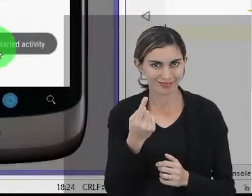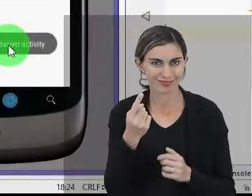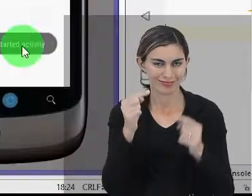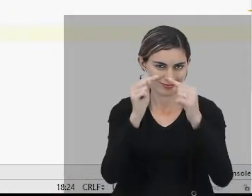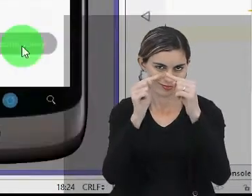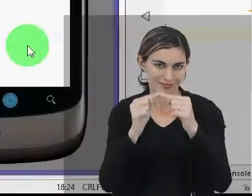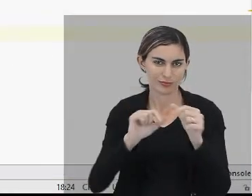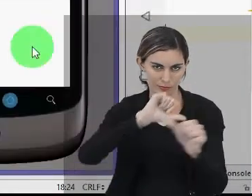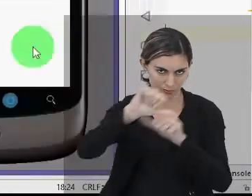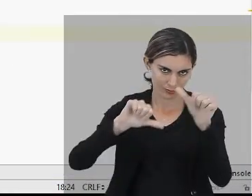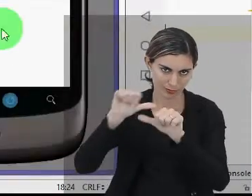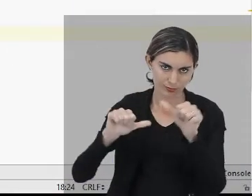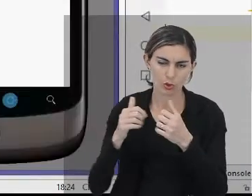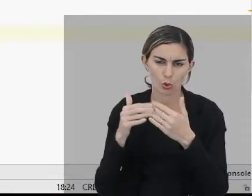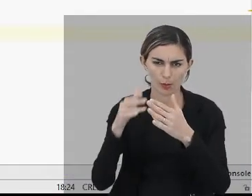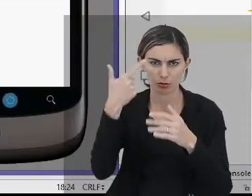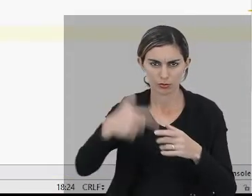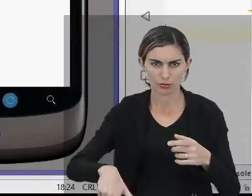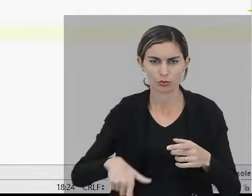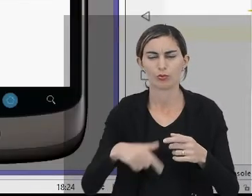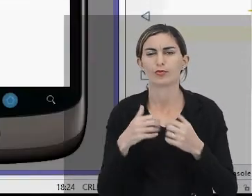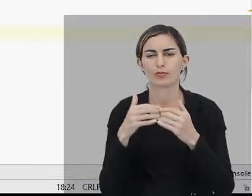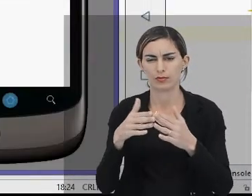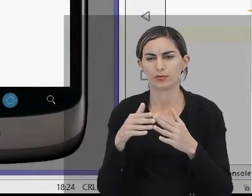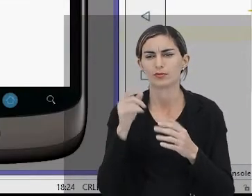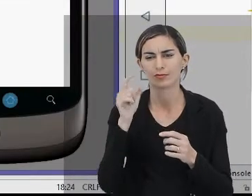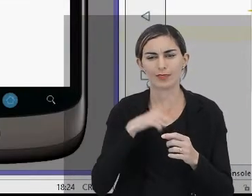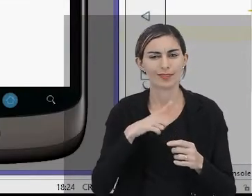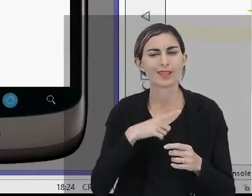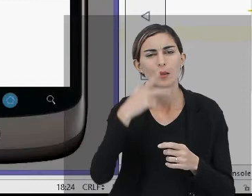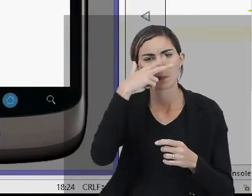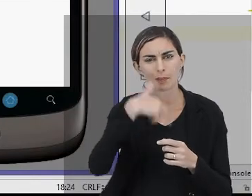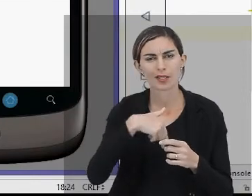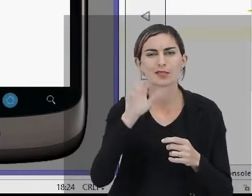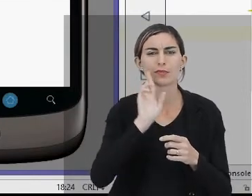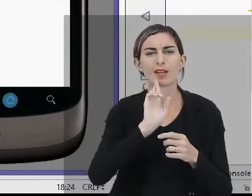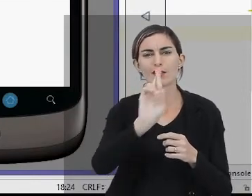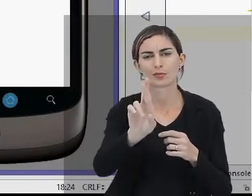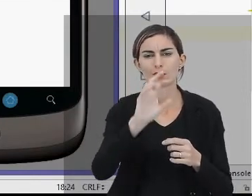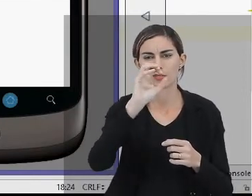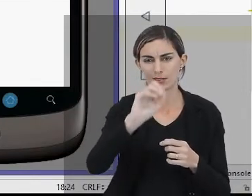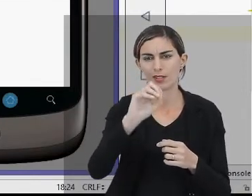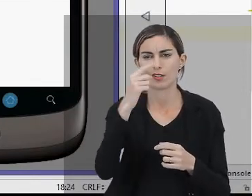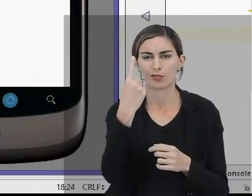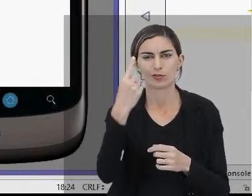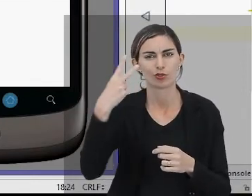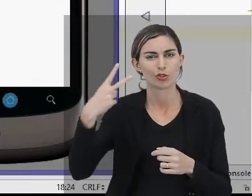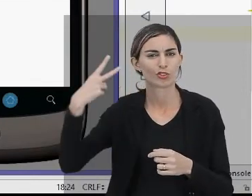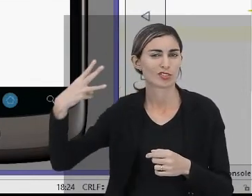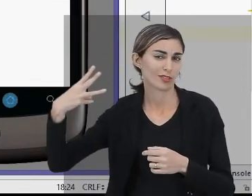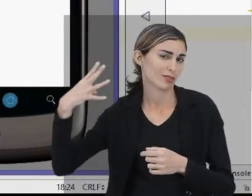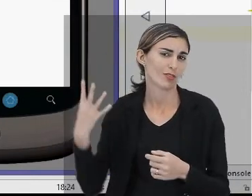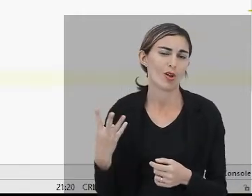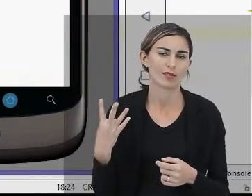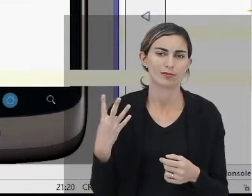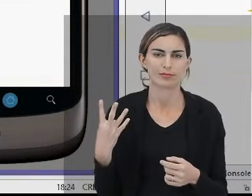Observe que ele aplicou as mudanças e reiniciou e temos o mesmo resultado, 0, 1, 2, 3,